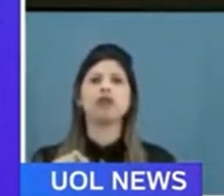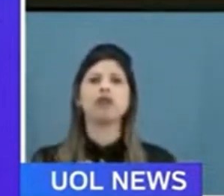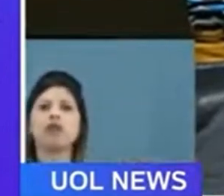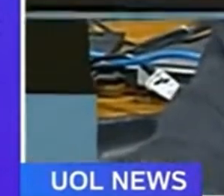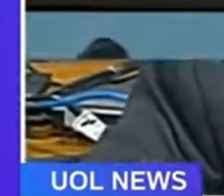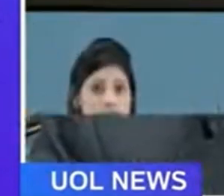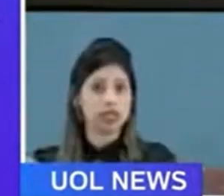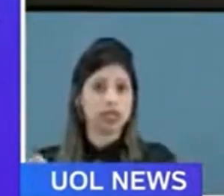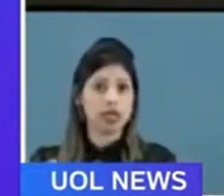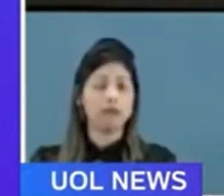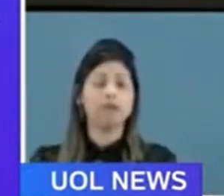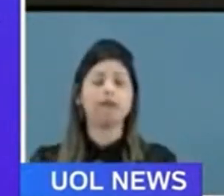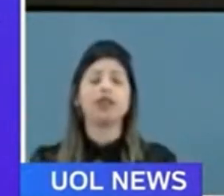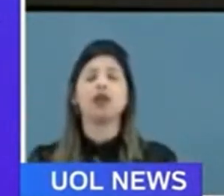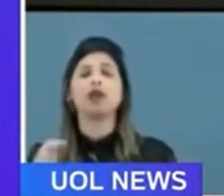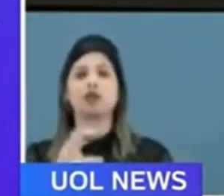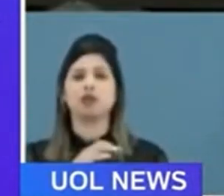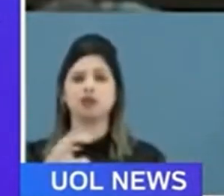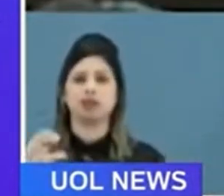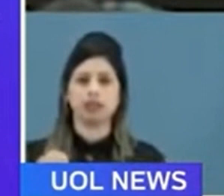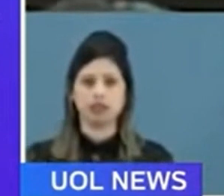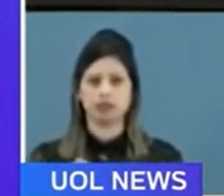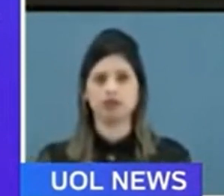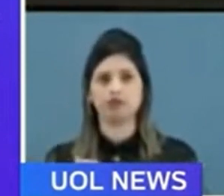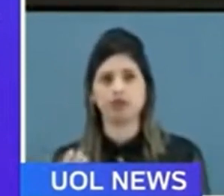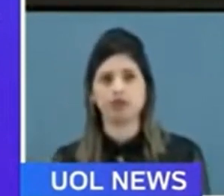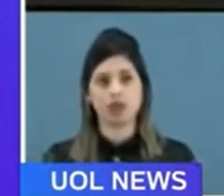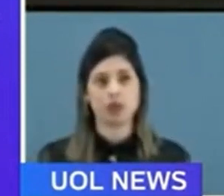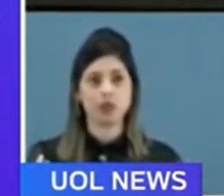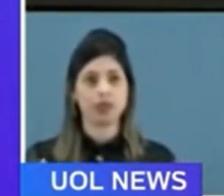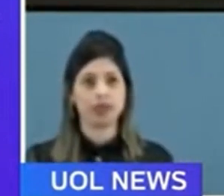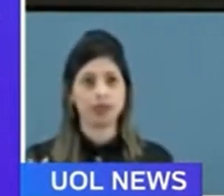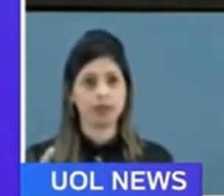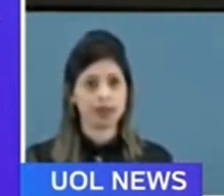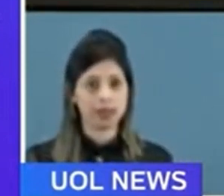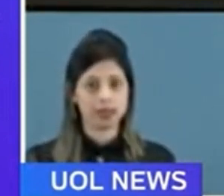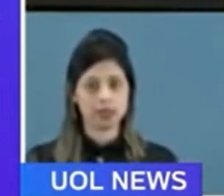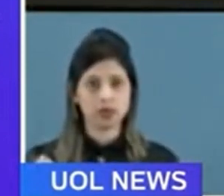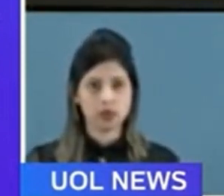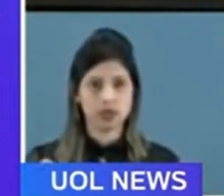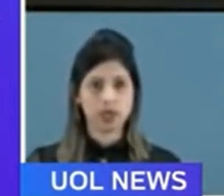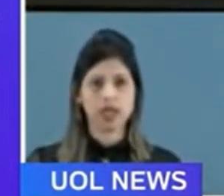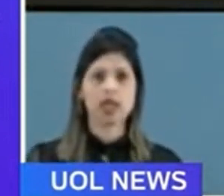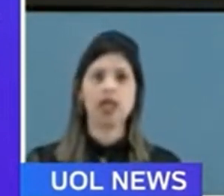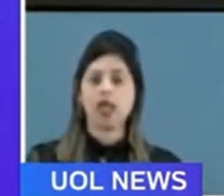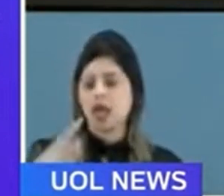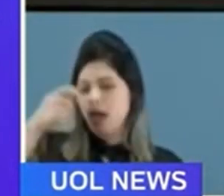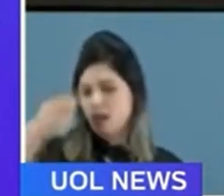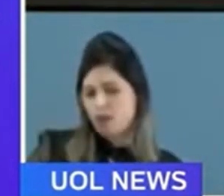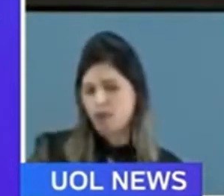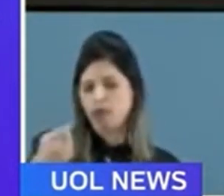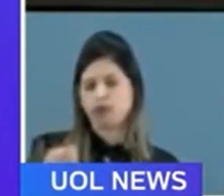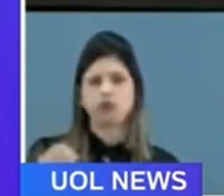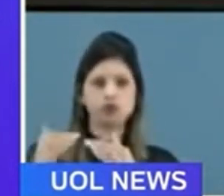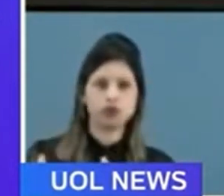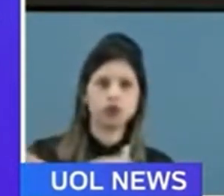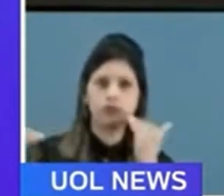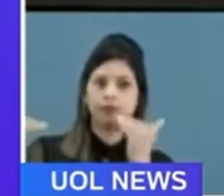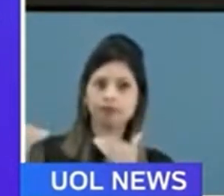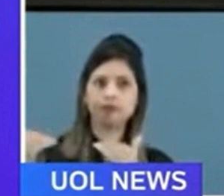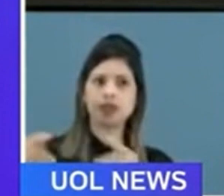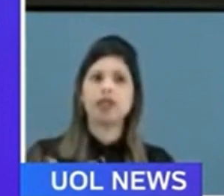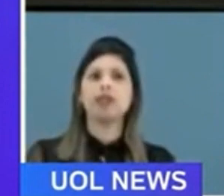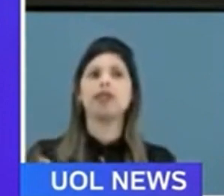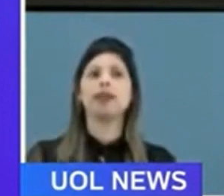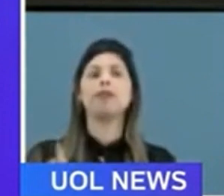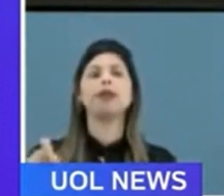que ao fazer essa essa operação divulgou ali um um relatório todas as ições a respeito dessa operação